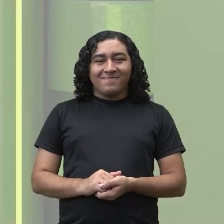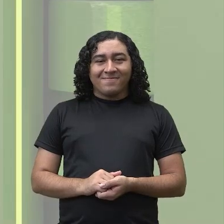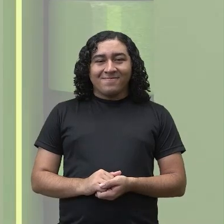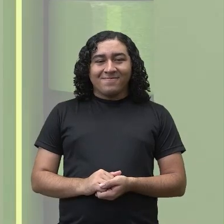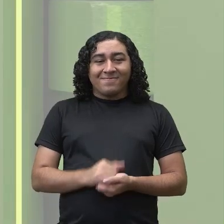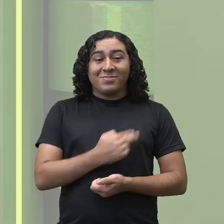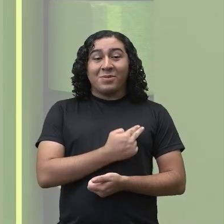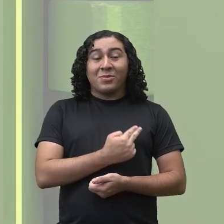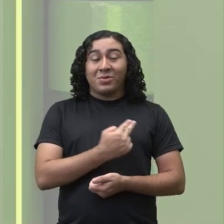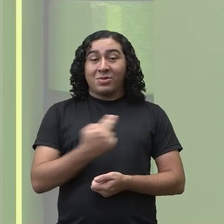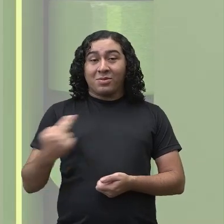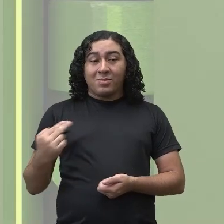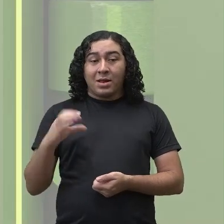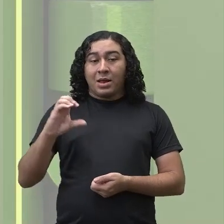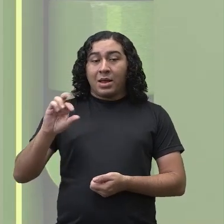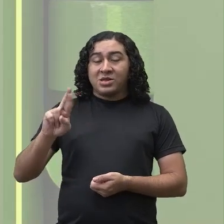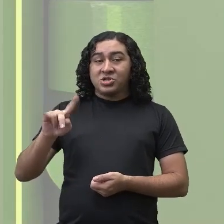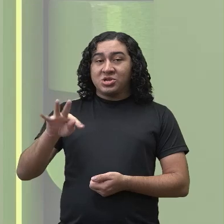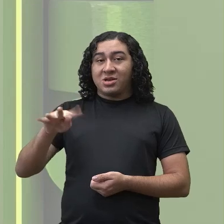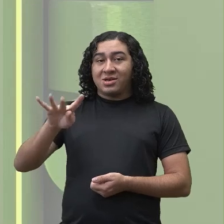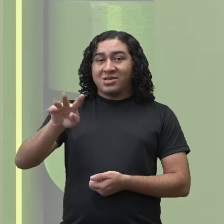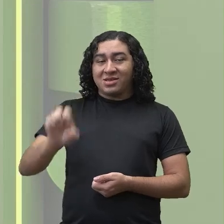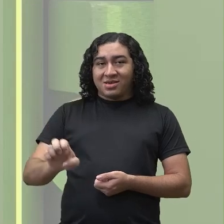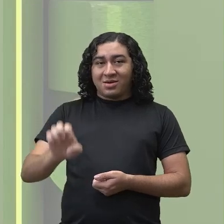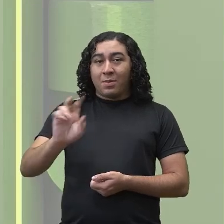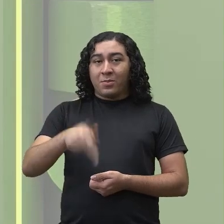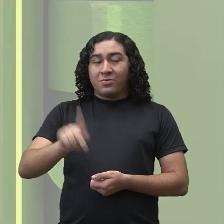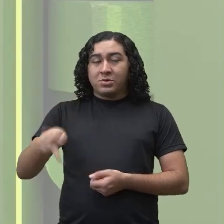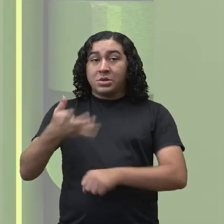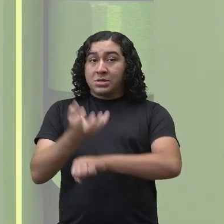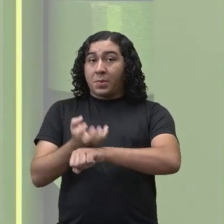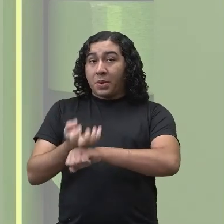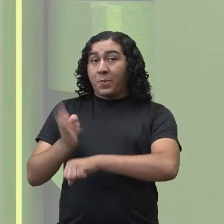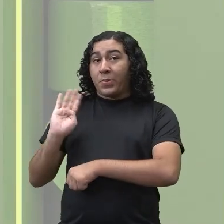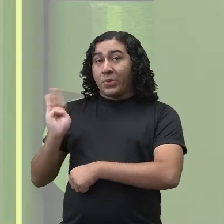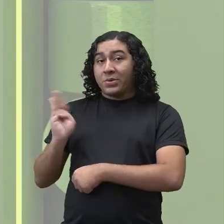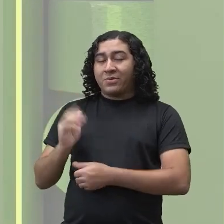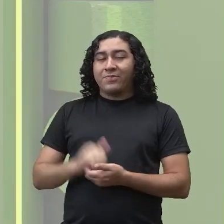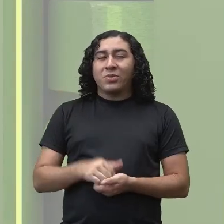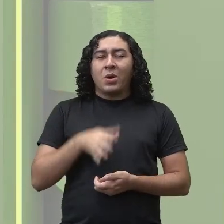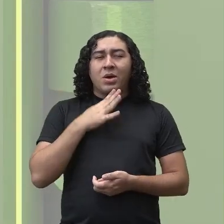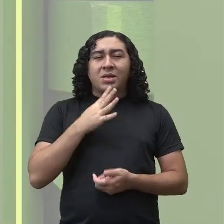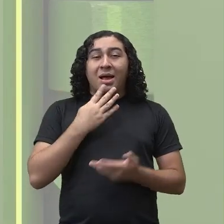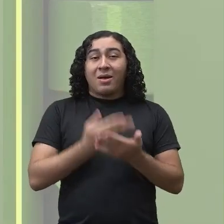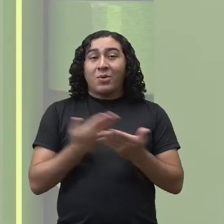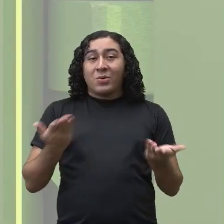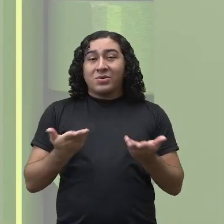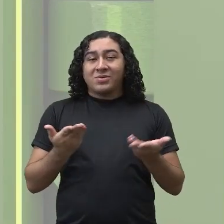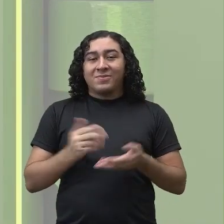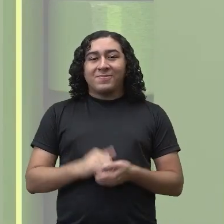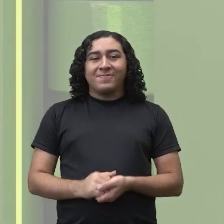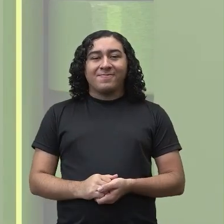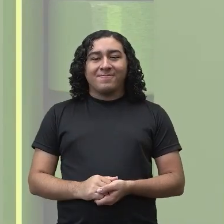Eu sou a professora Cristiane Oliveira, a sua professora de Biologia, e vamos conhecer a nossa aula de hoje.